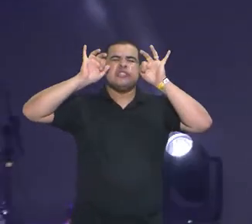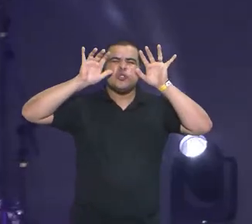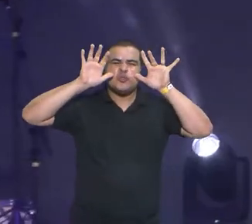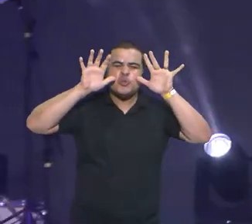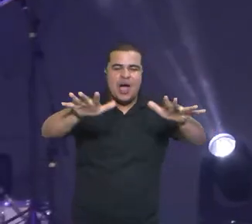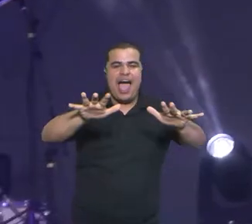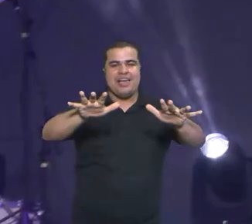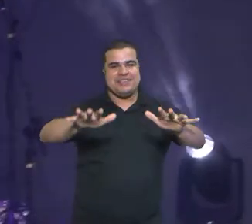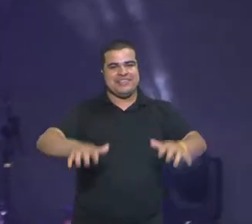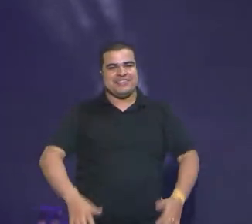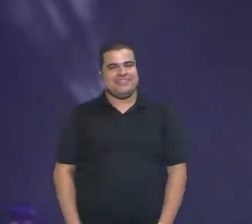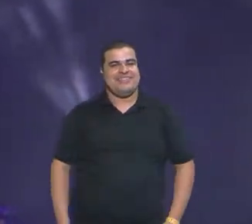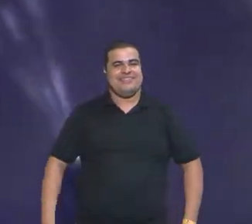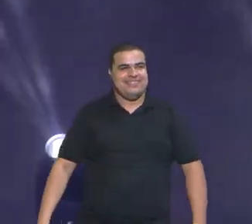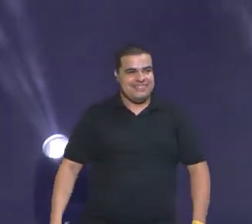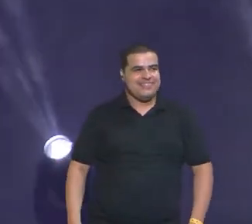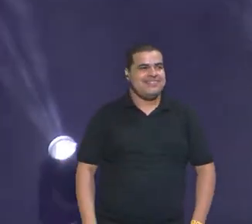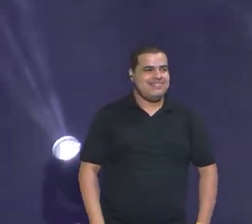abençoar